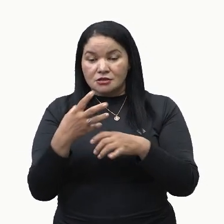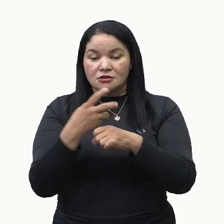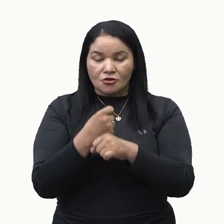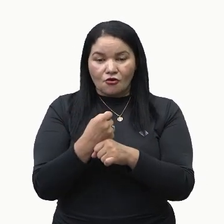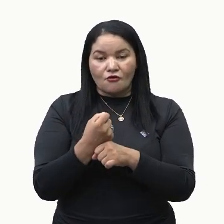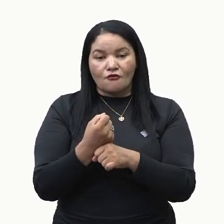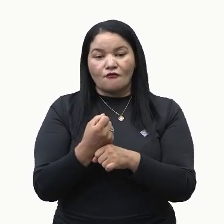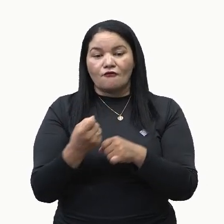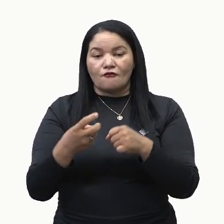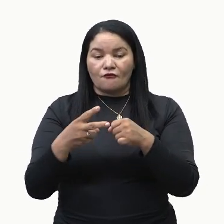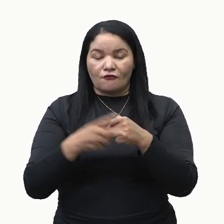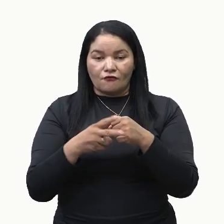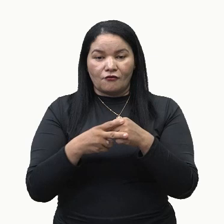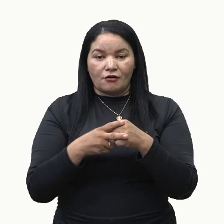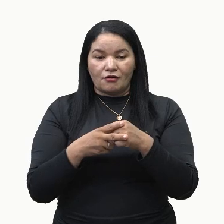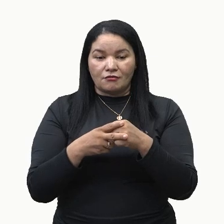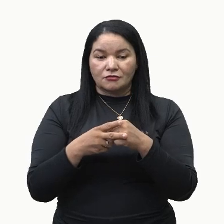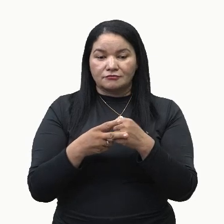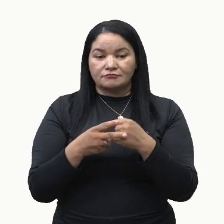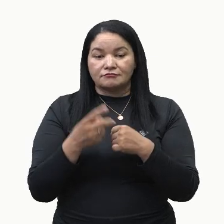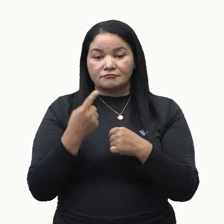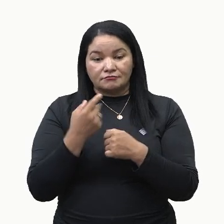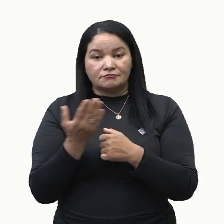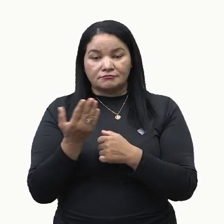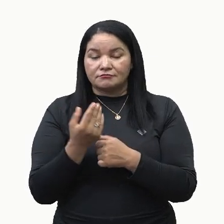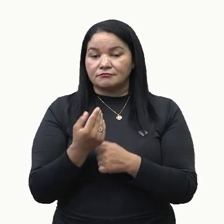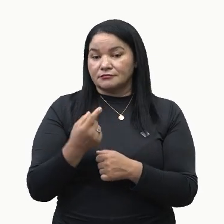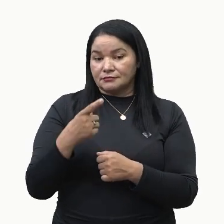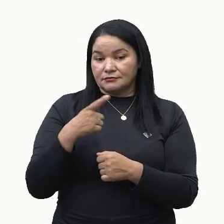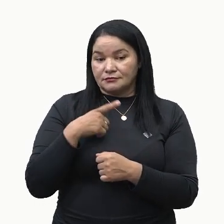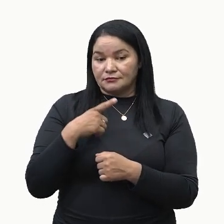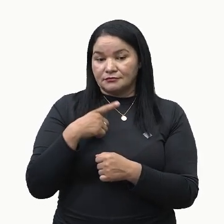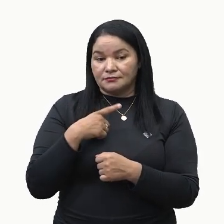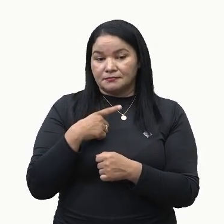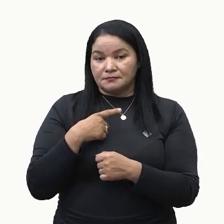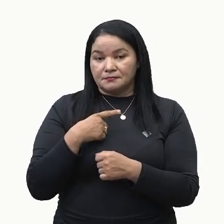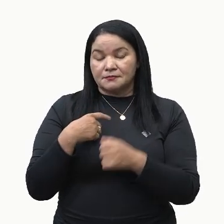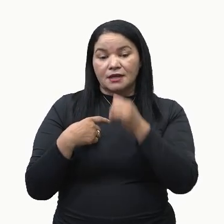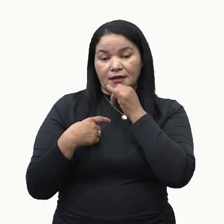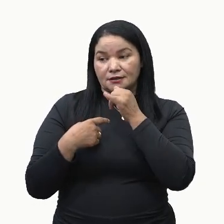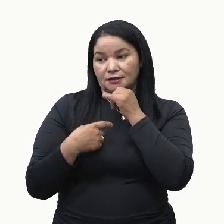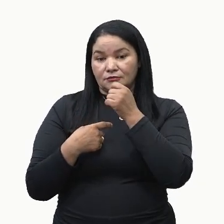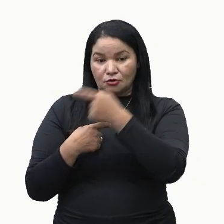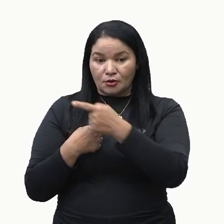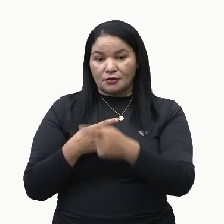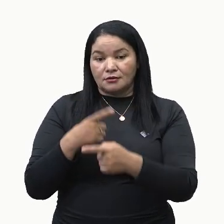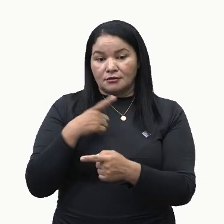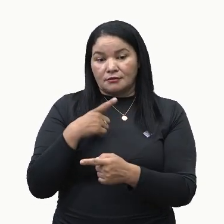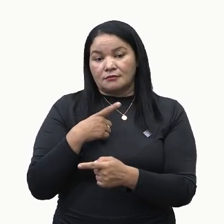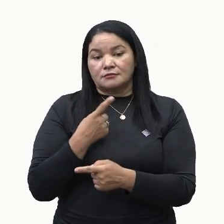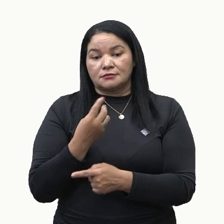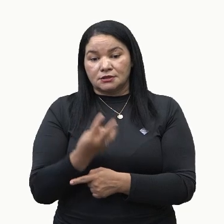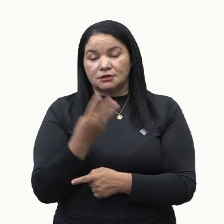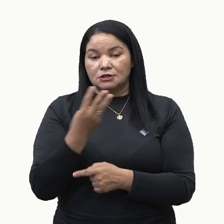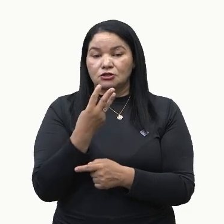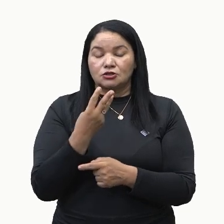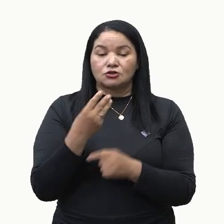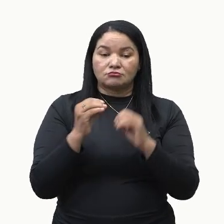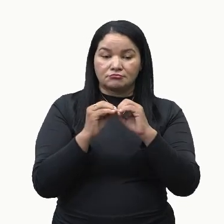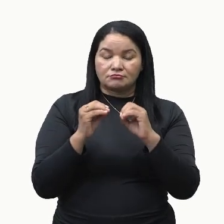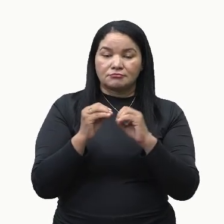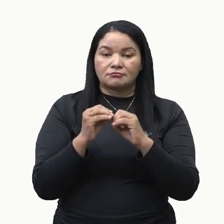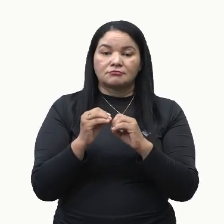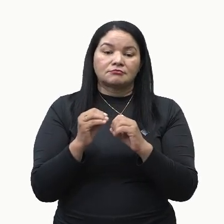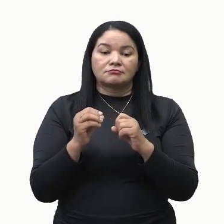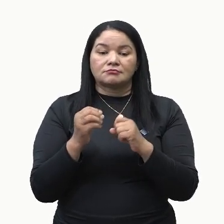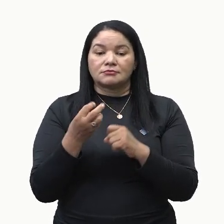né, do período. Nesse caso aí, temos três orações, três verbos. Eu fui